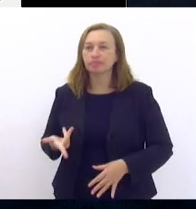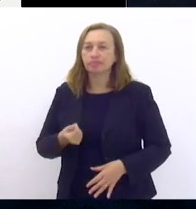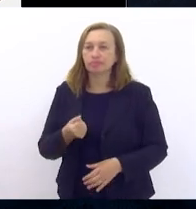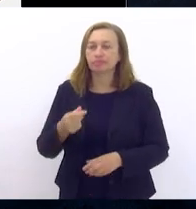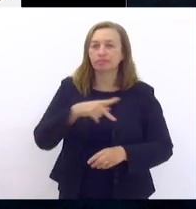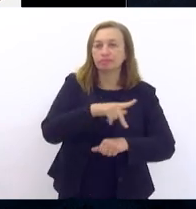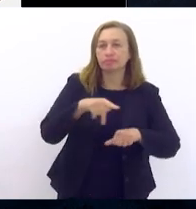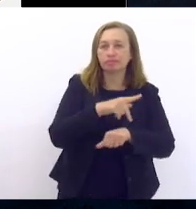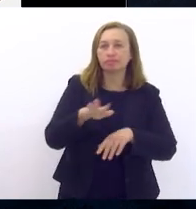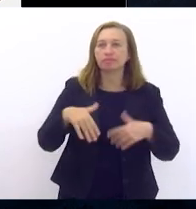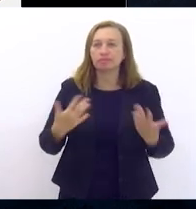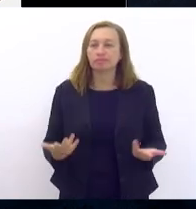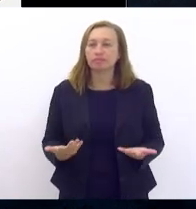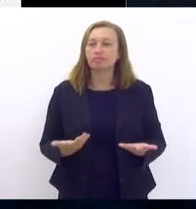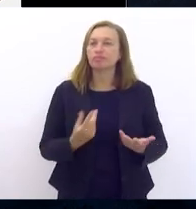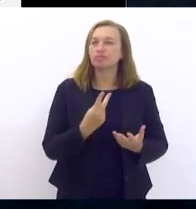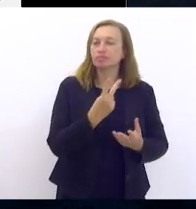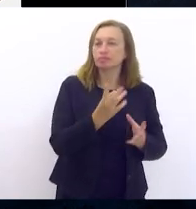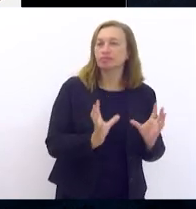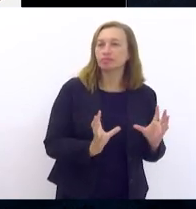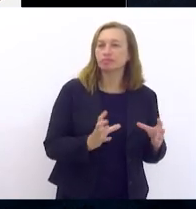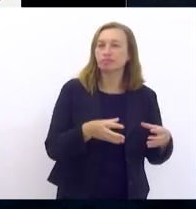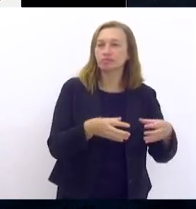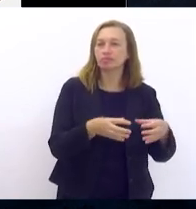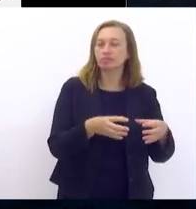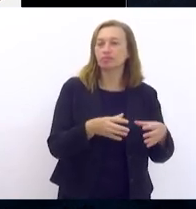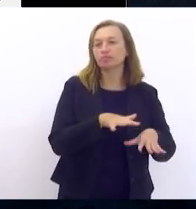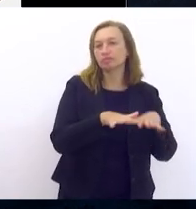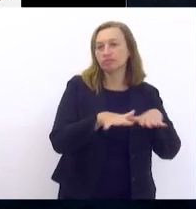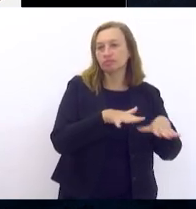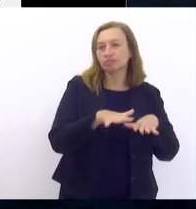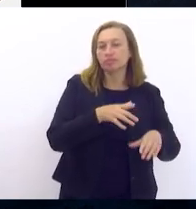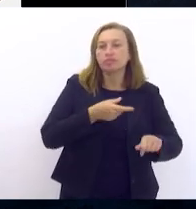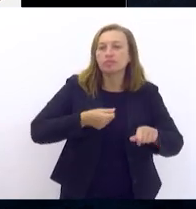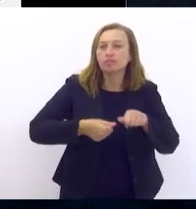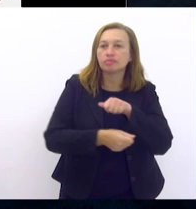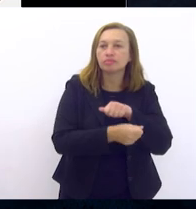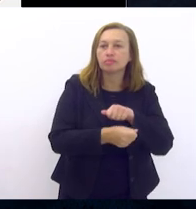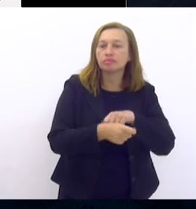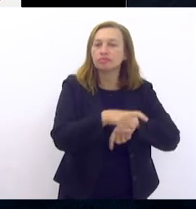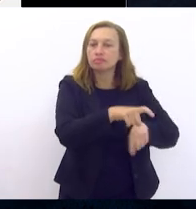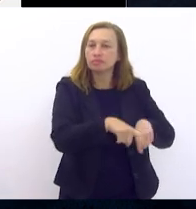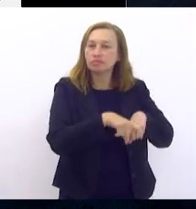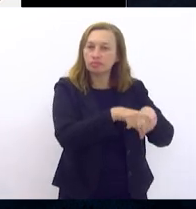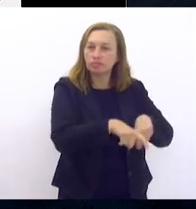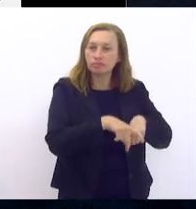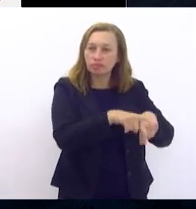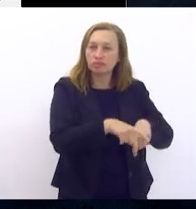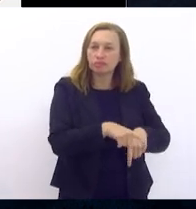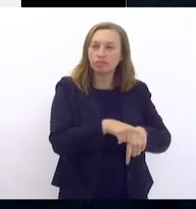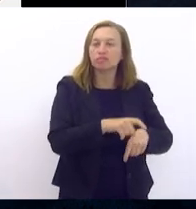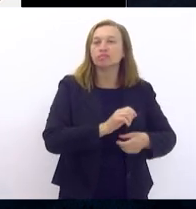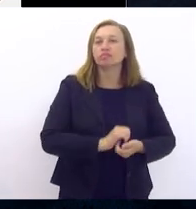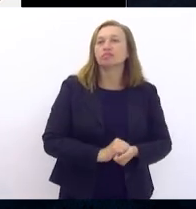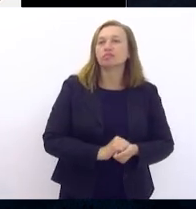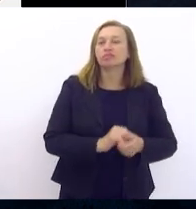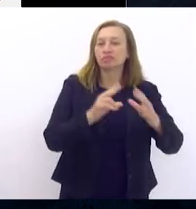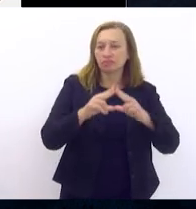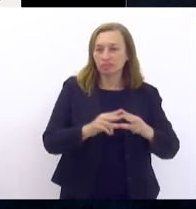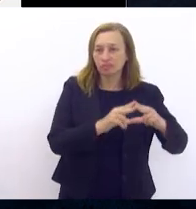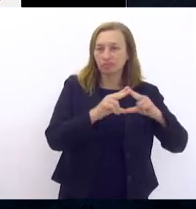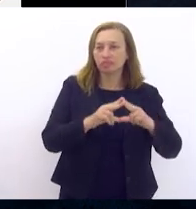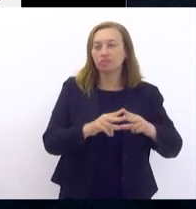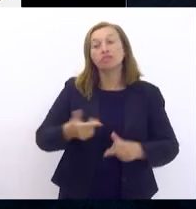país então a gente fez dois movimentos esse primeiro que foi o investimento no interior numa planta de reciclagem e